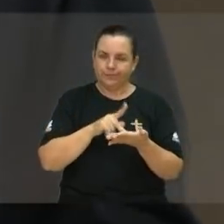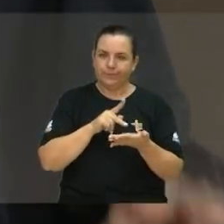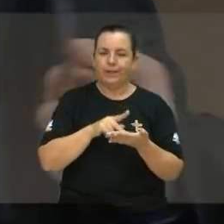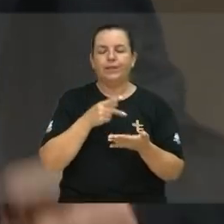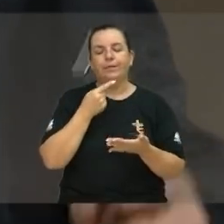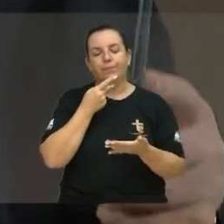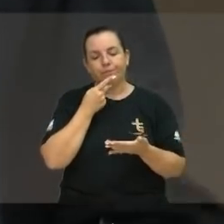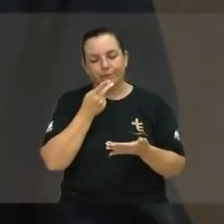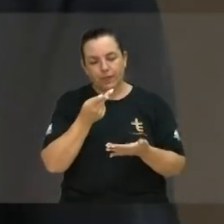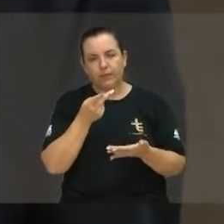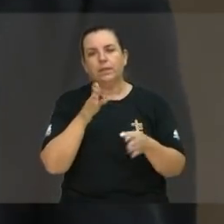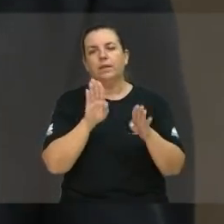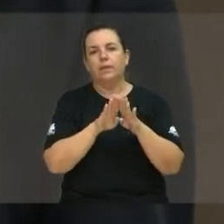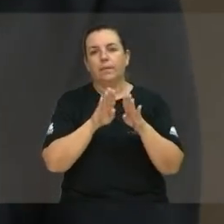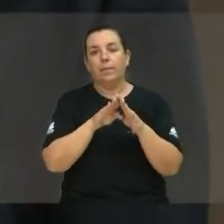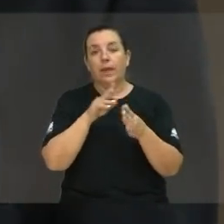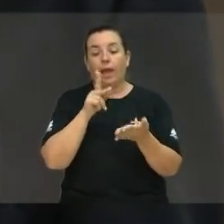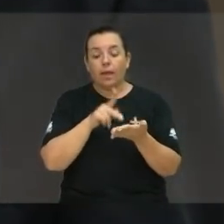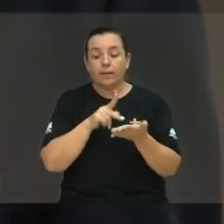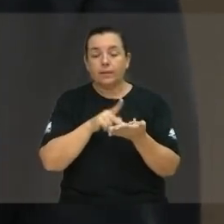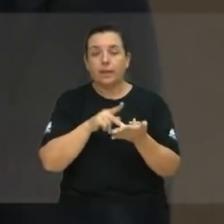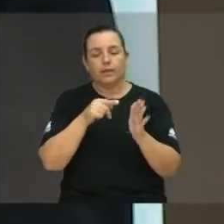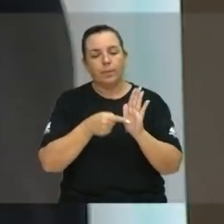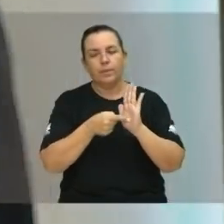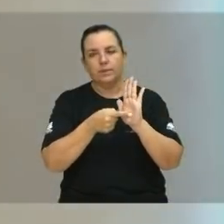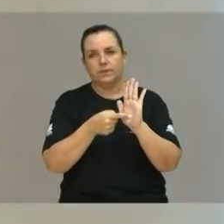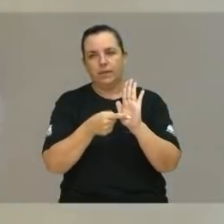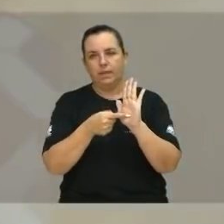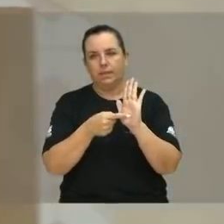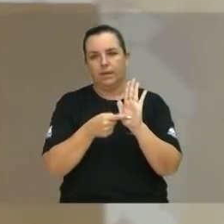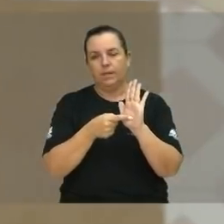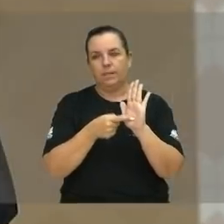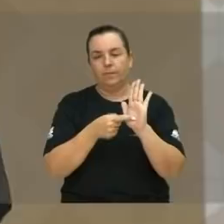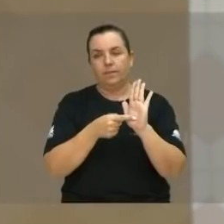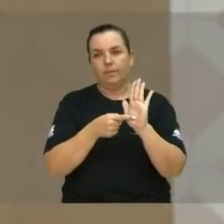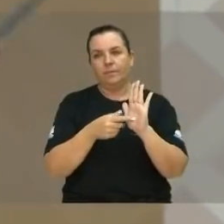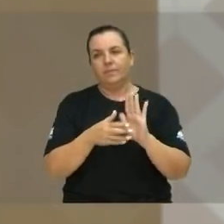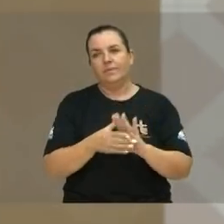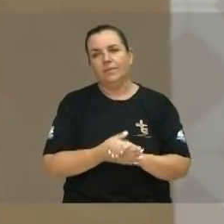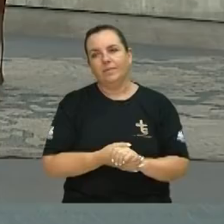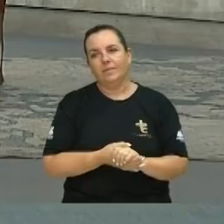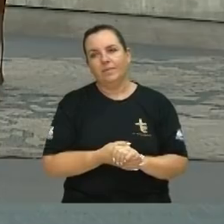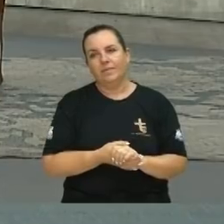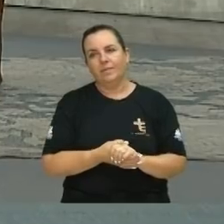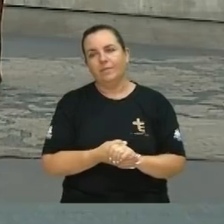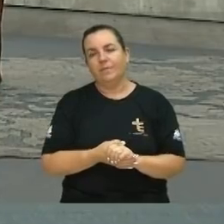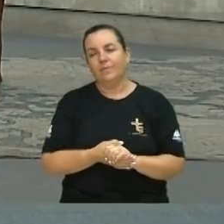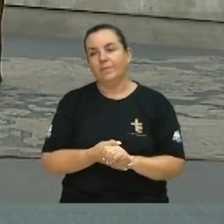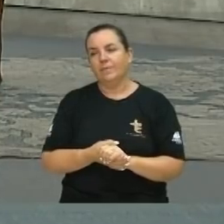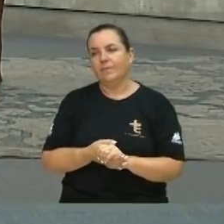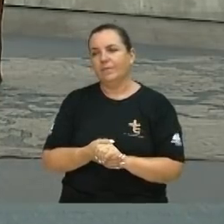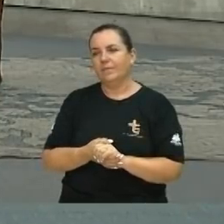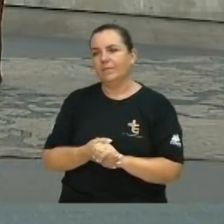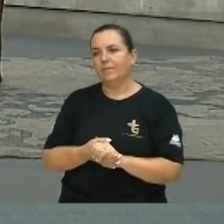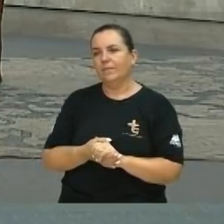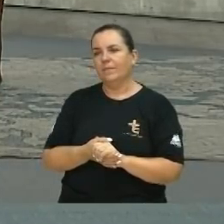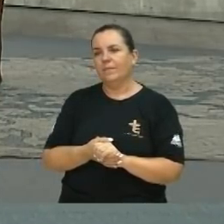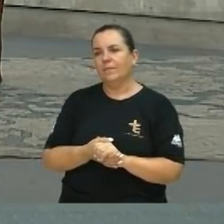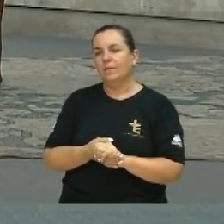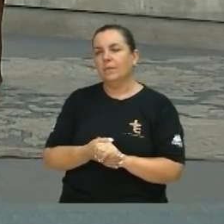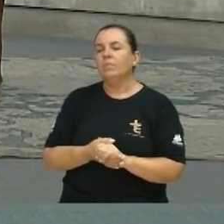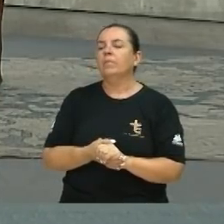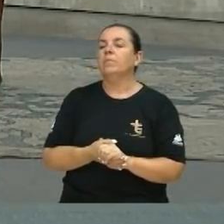dita ea realidade simbolizada só mais um pouquinho por favor